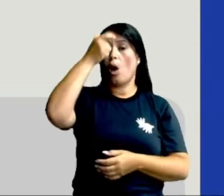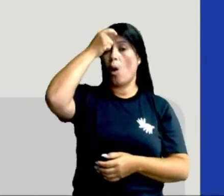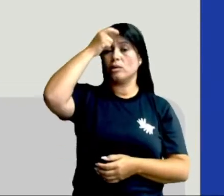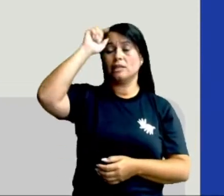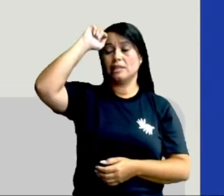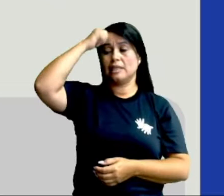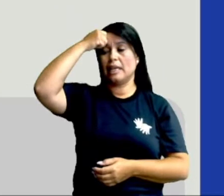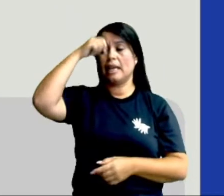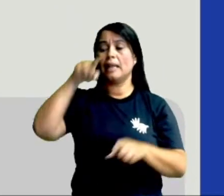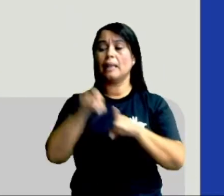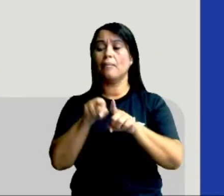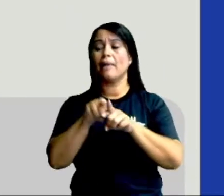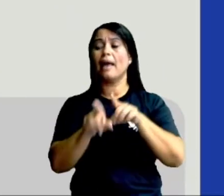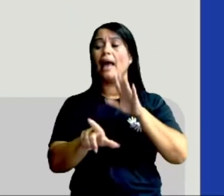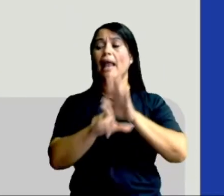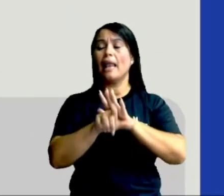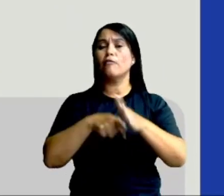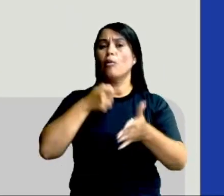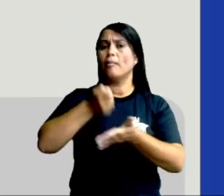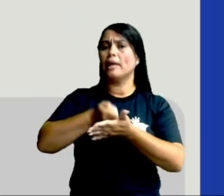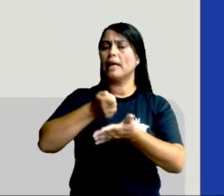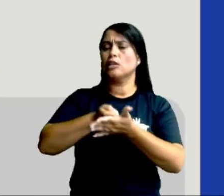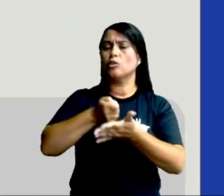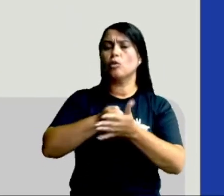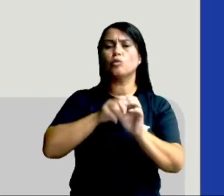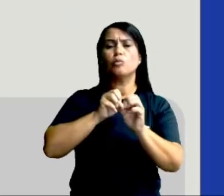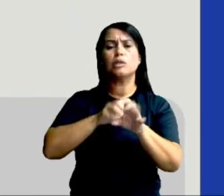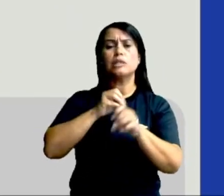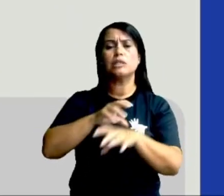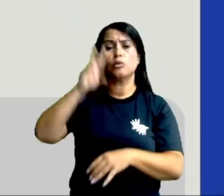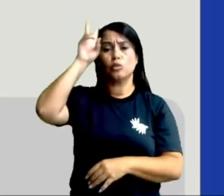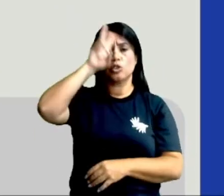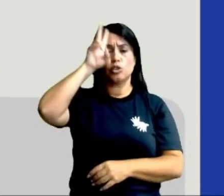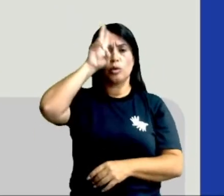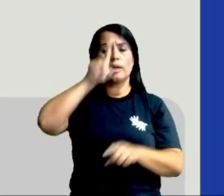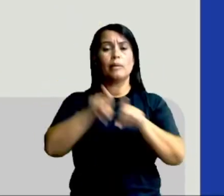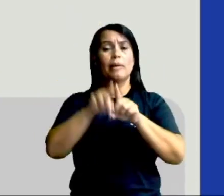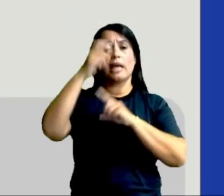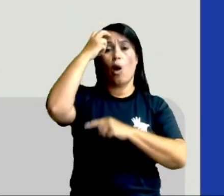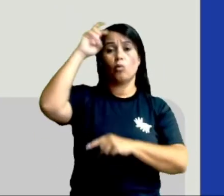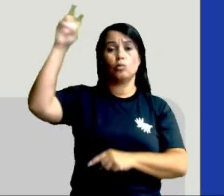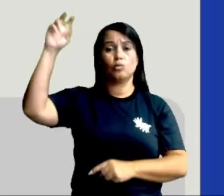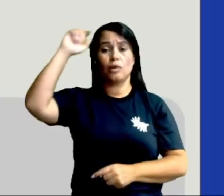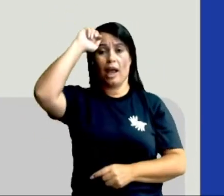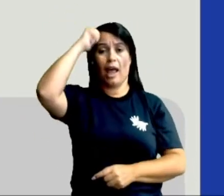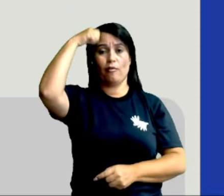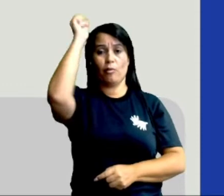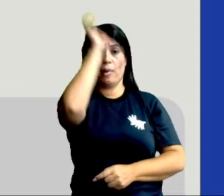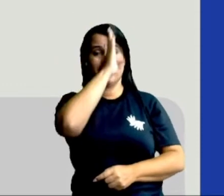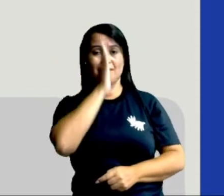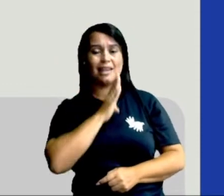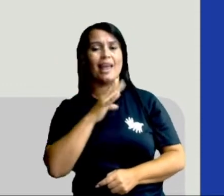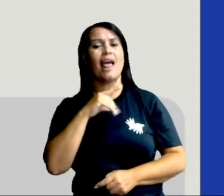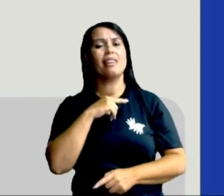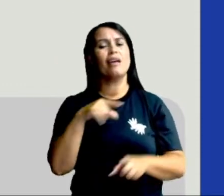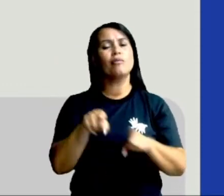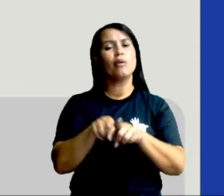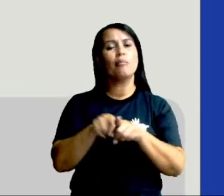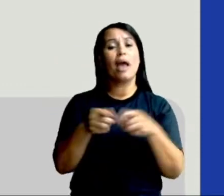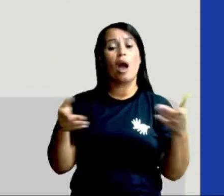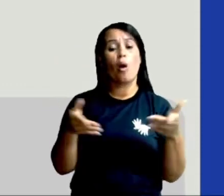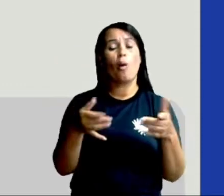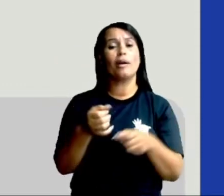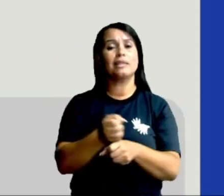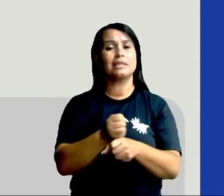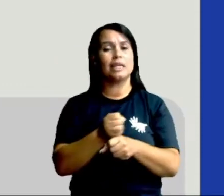tornou obrigatório o ensino sobre história e cultura afro-brasileira. Então, devido a esse